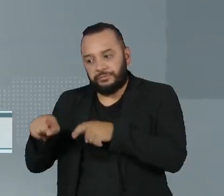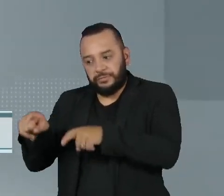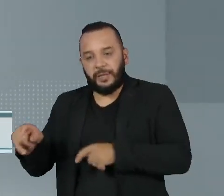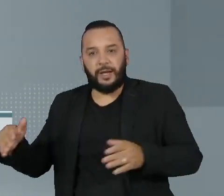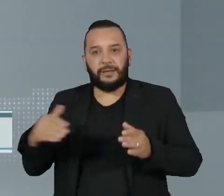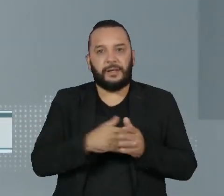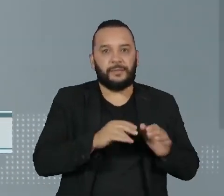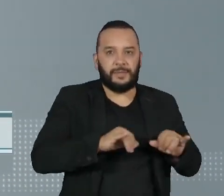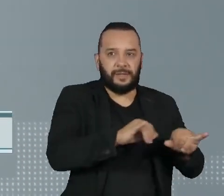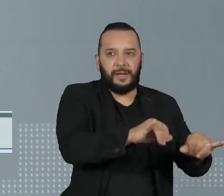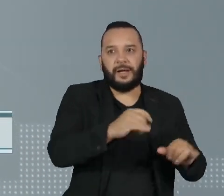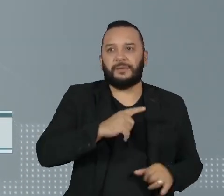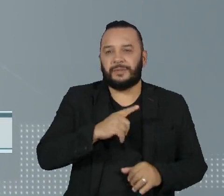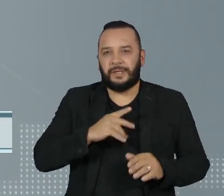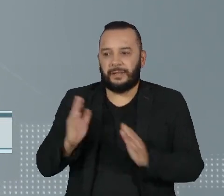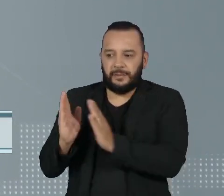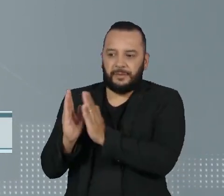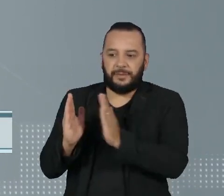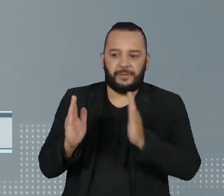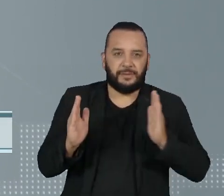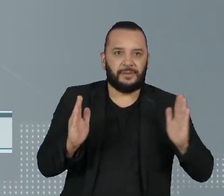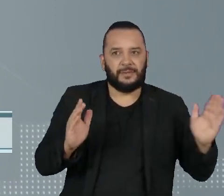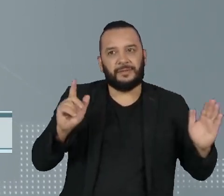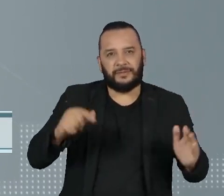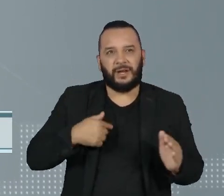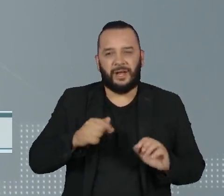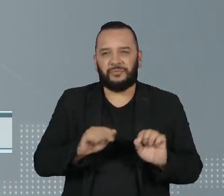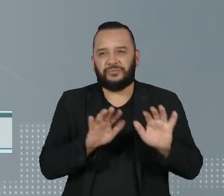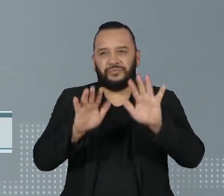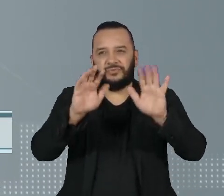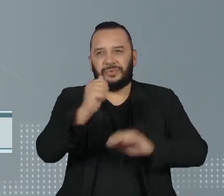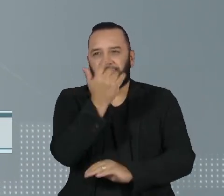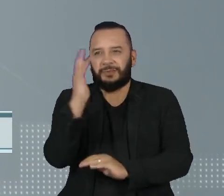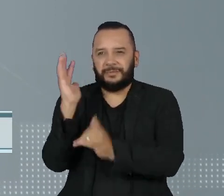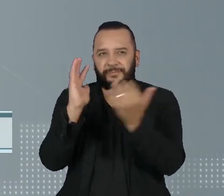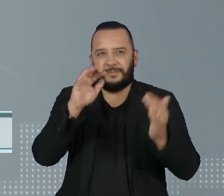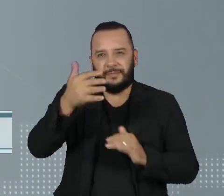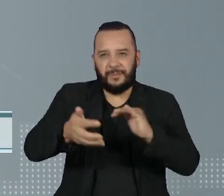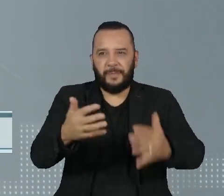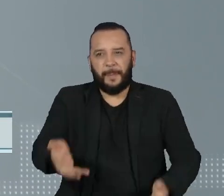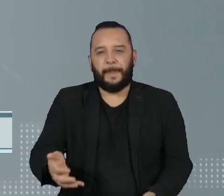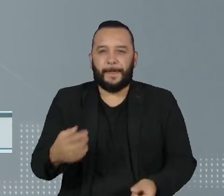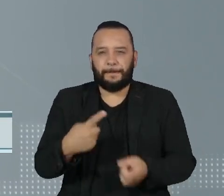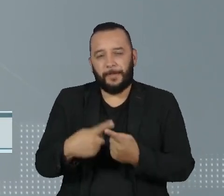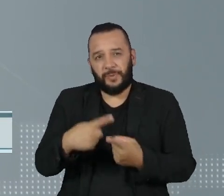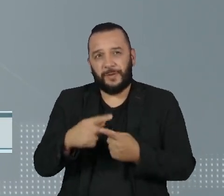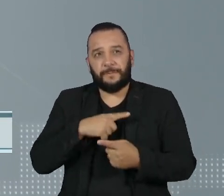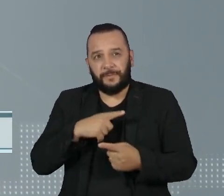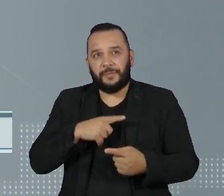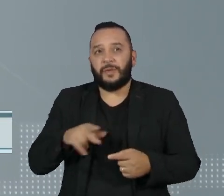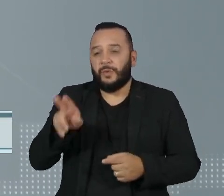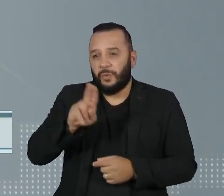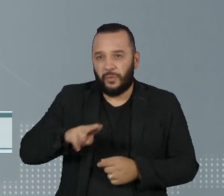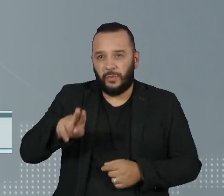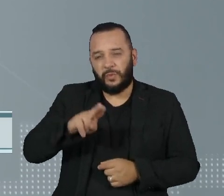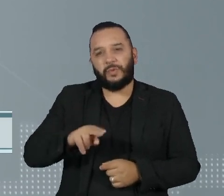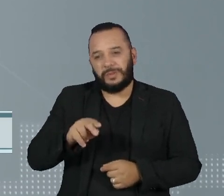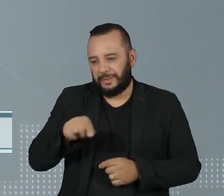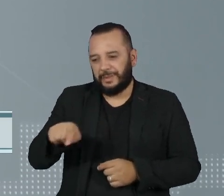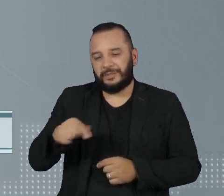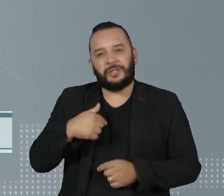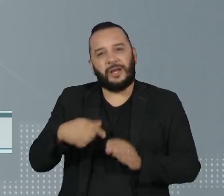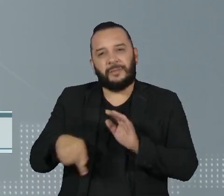maior emissão de gases do efeito estufa vem do desmatamento. O setor de mudança de uso da terra responde por 1 bilhão de toneladas de